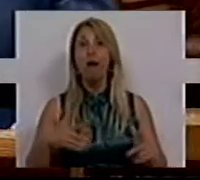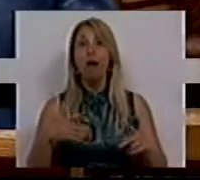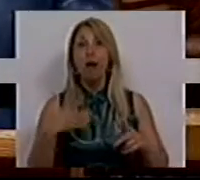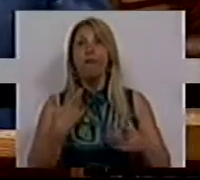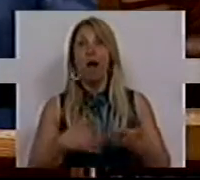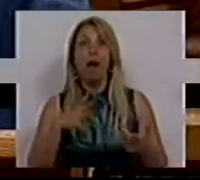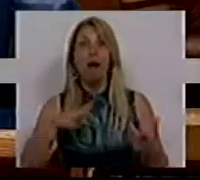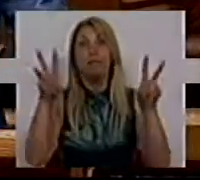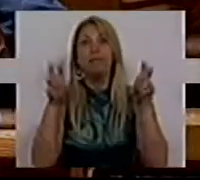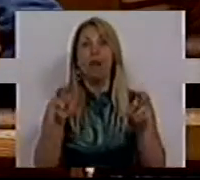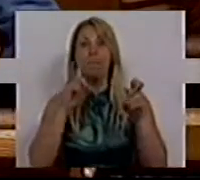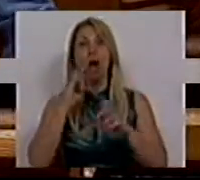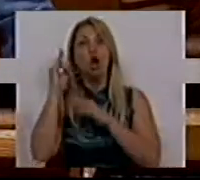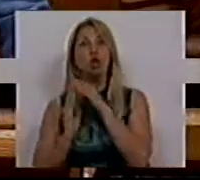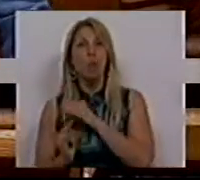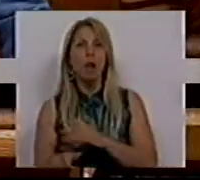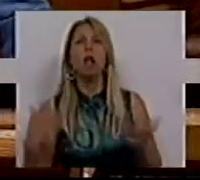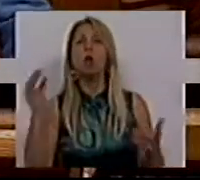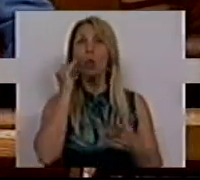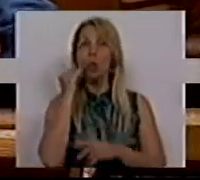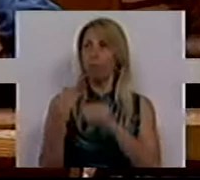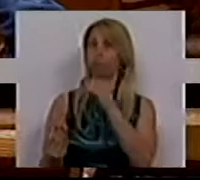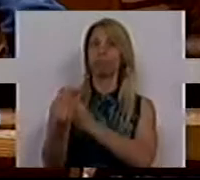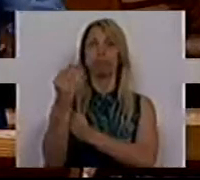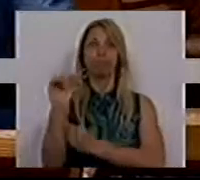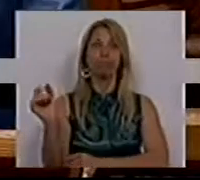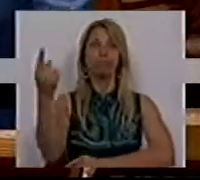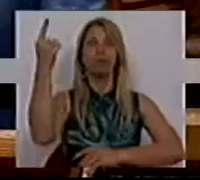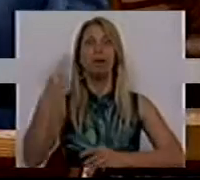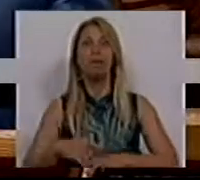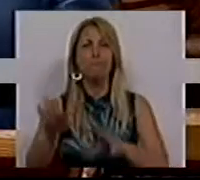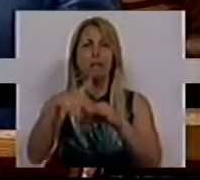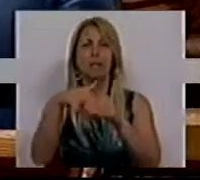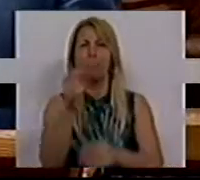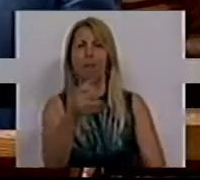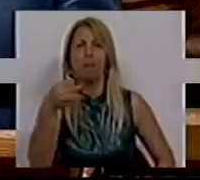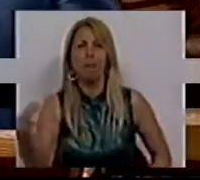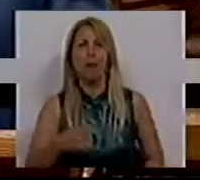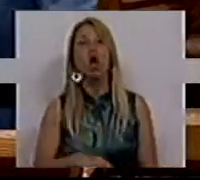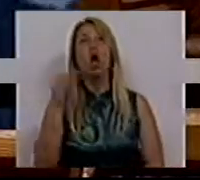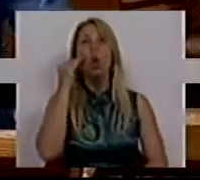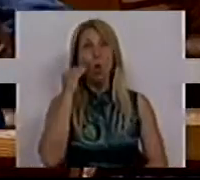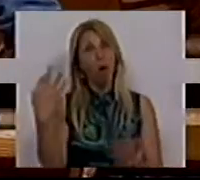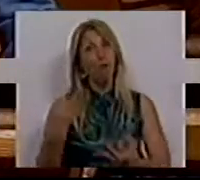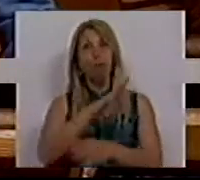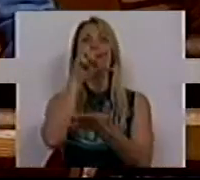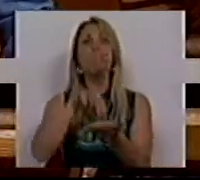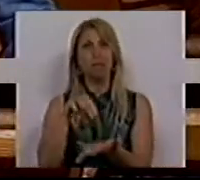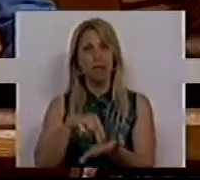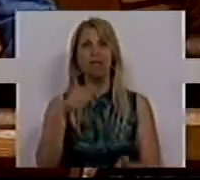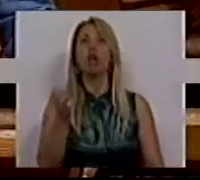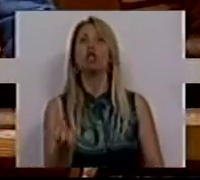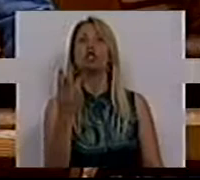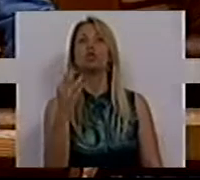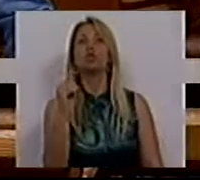submarinos, como foram originais e participativos nas PPPs, como não deixaram de estar presente nas swaps e como